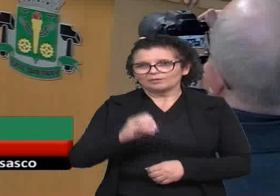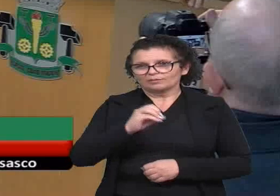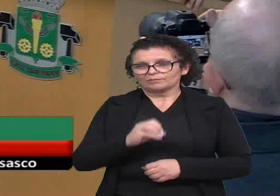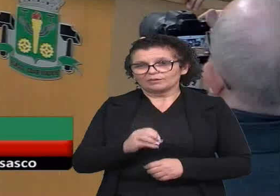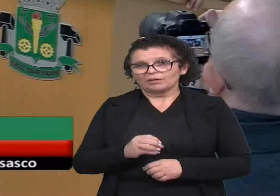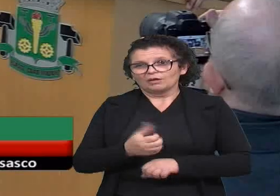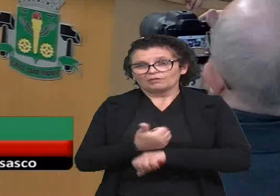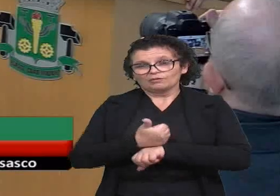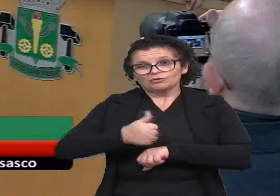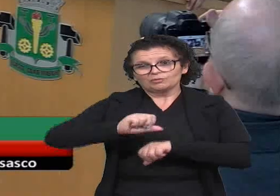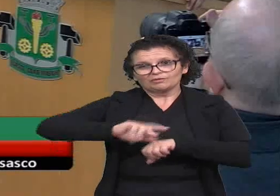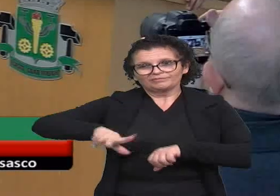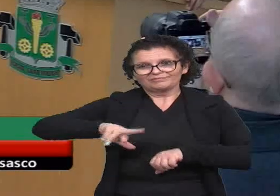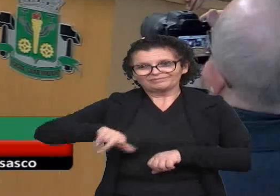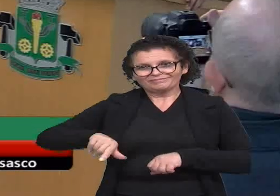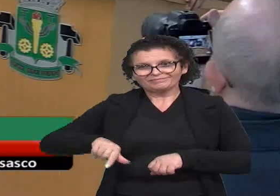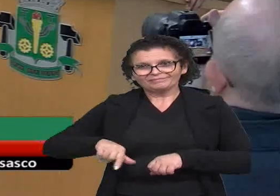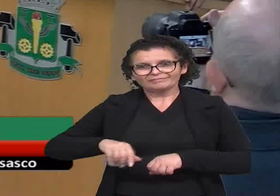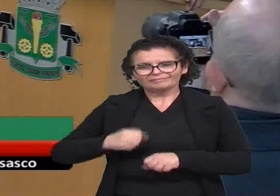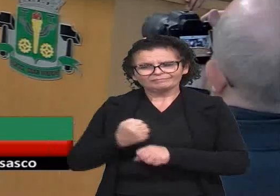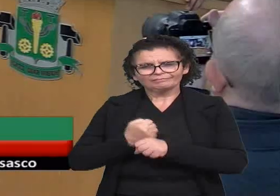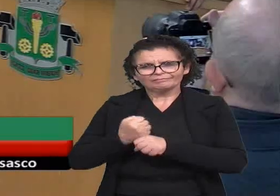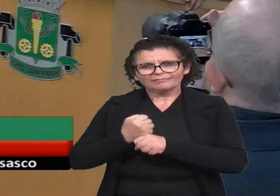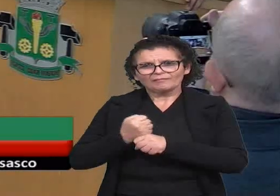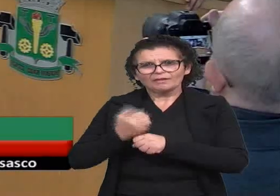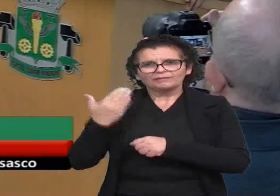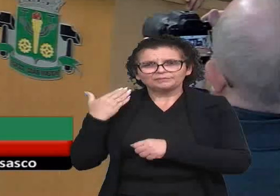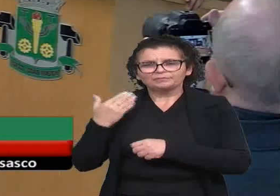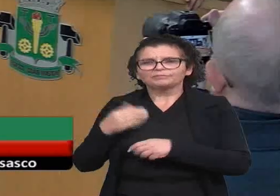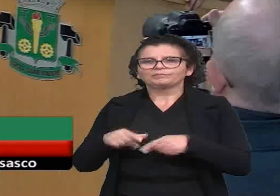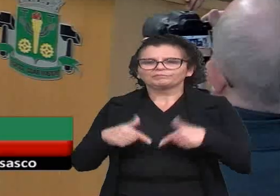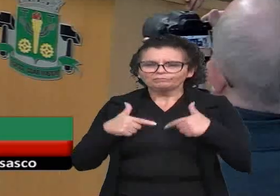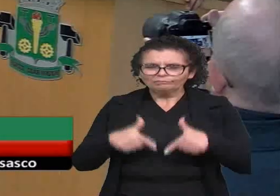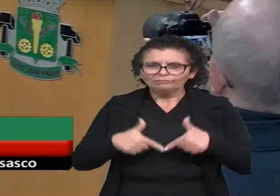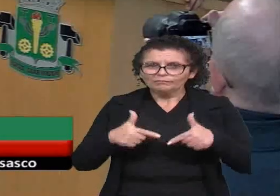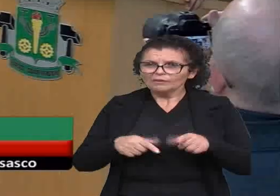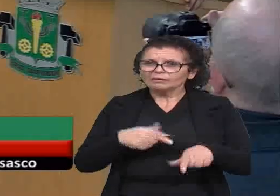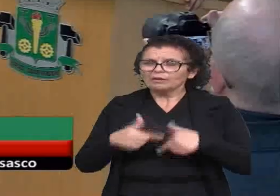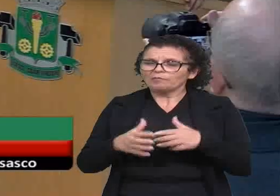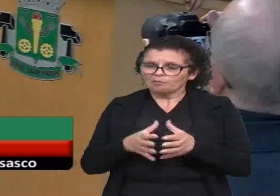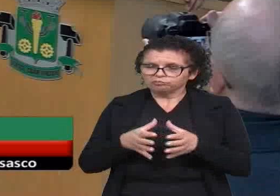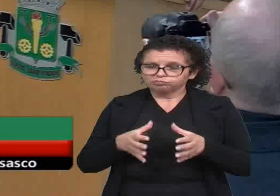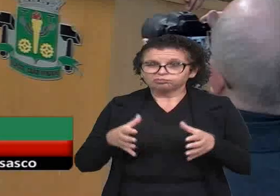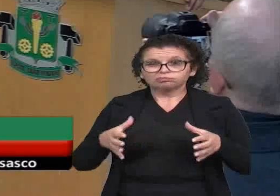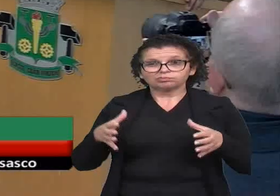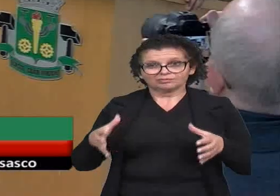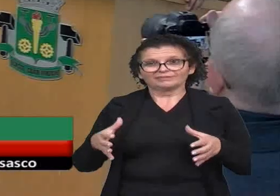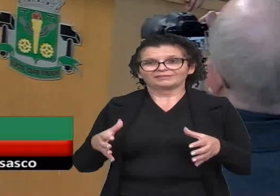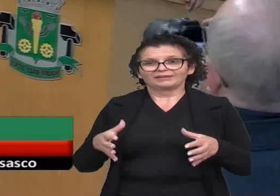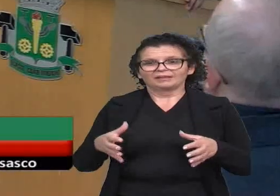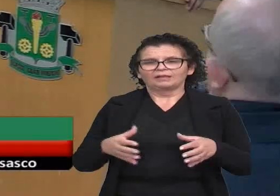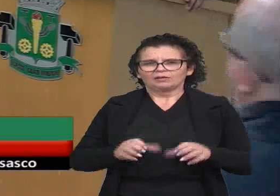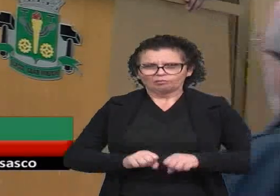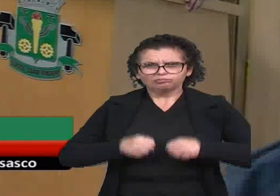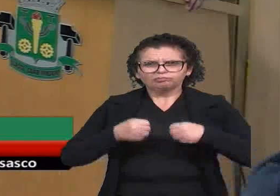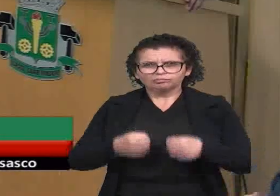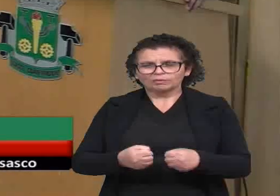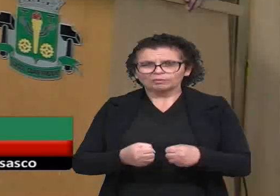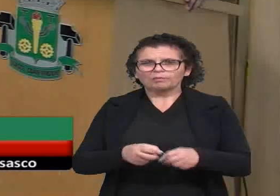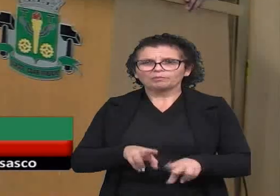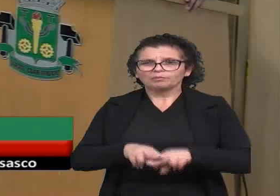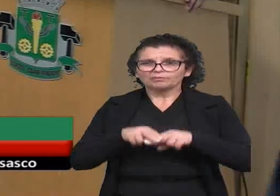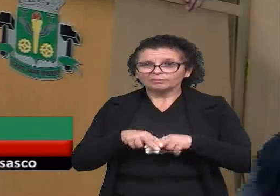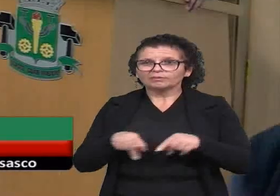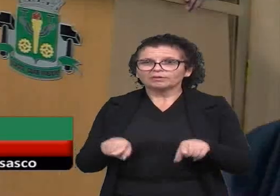amador. Nos últimos anos, o futebol amador da nossa cidade cresceu muito em virtude do